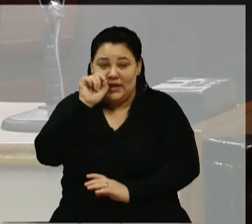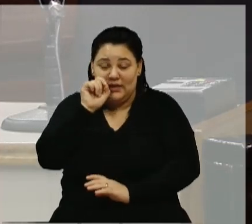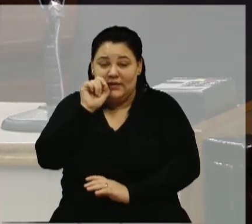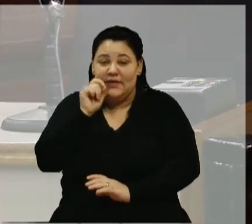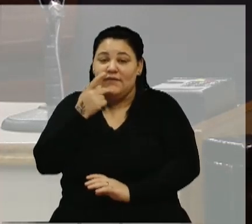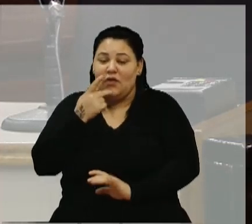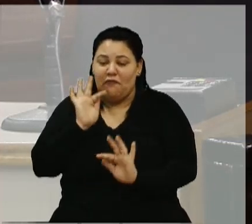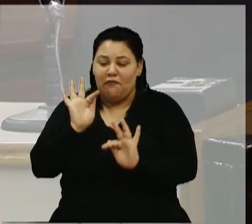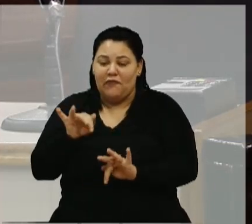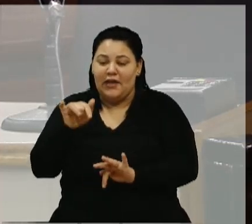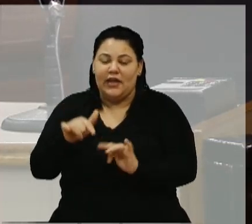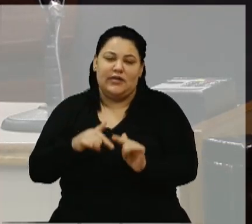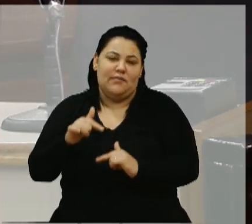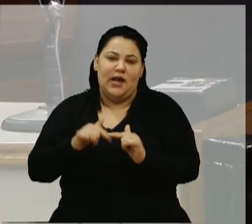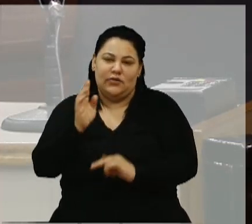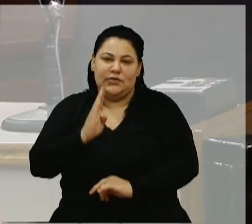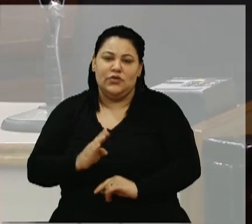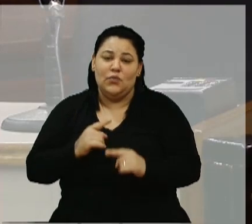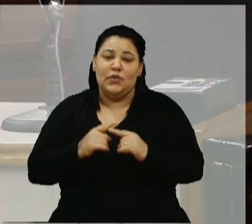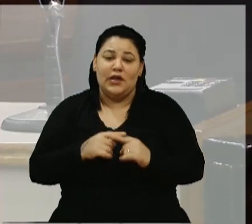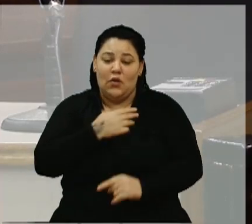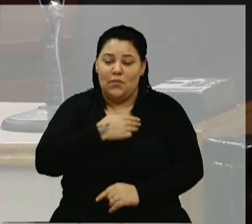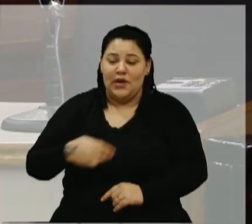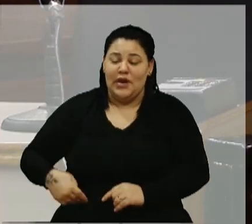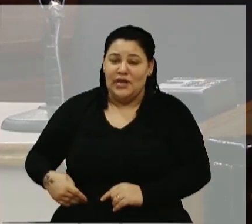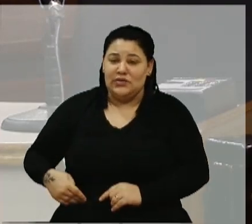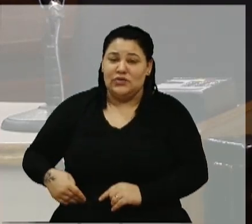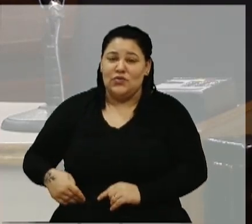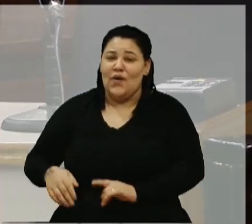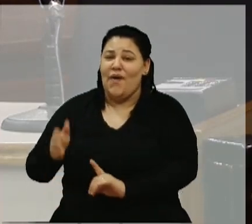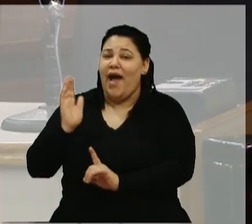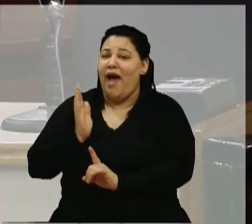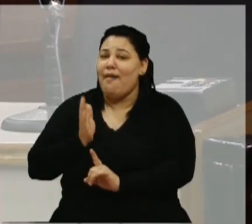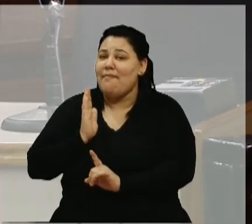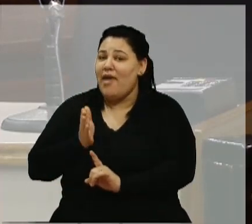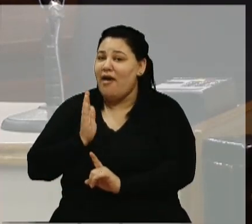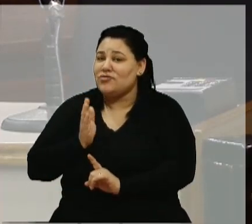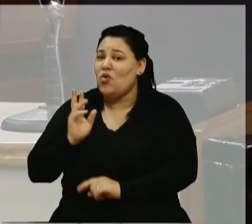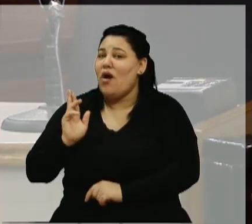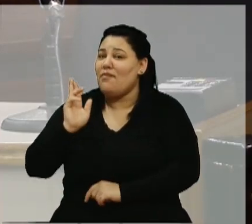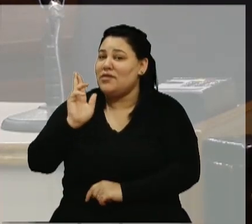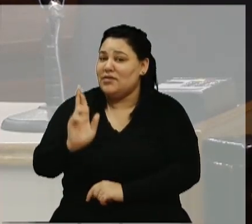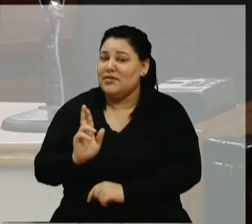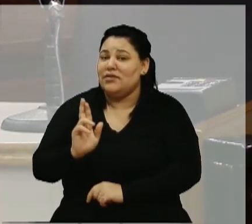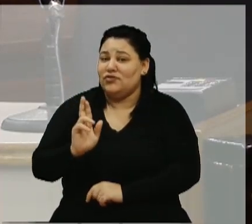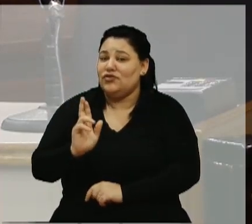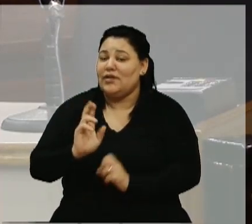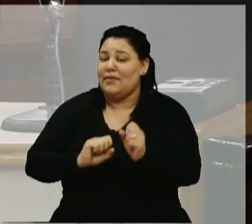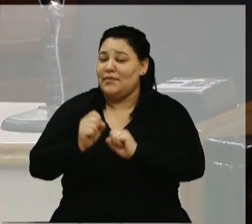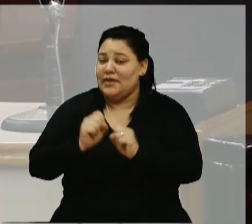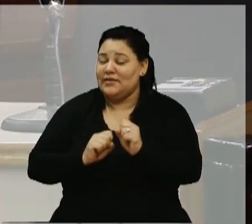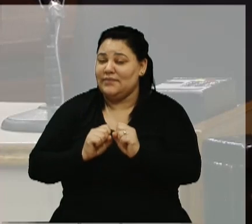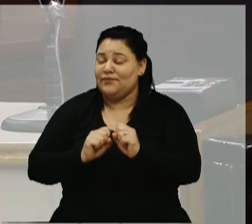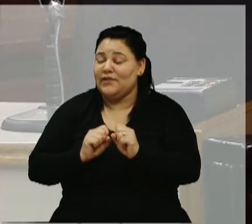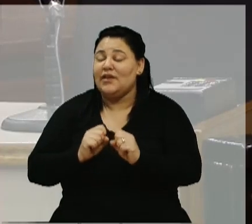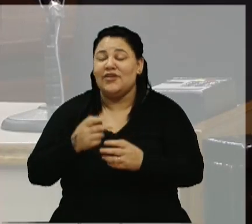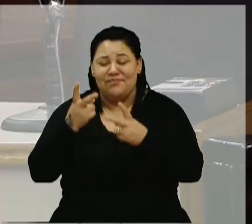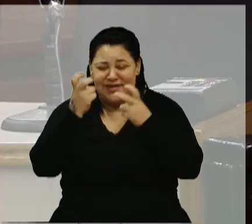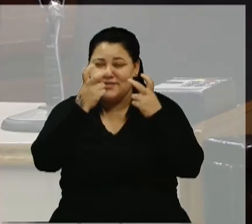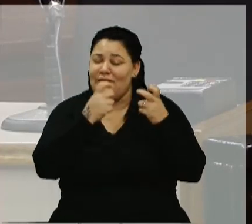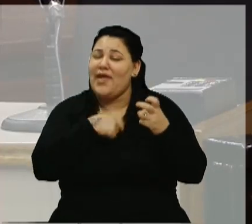Brasil, após o ministro ameaçar de prisão o representante brasileiro da empresa, em claro abuso de autoridade. Passou da hora do